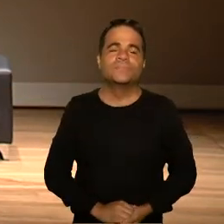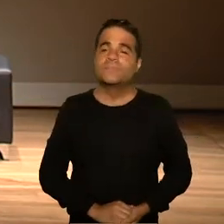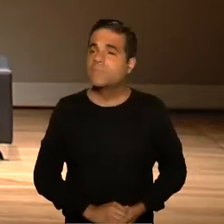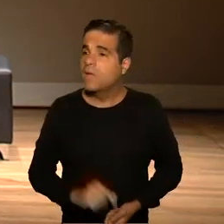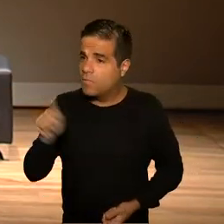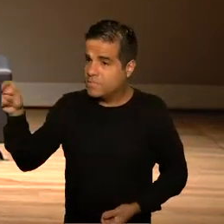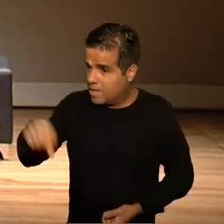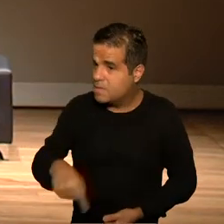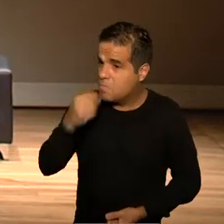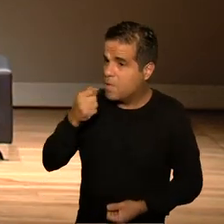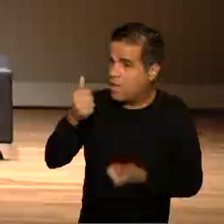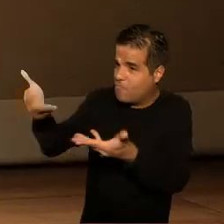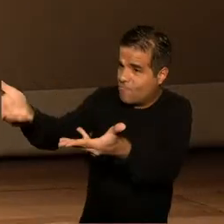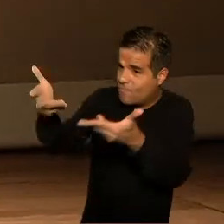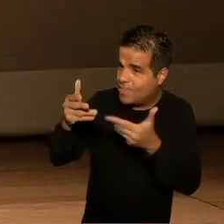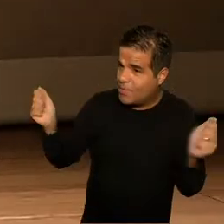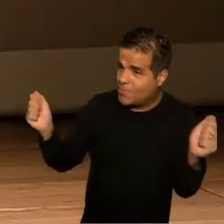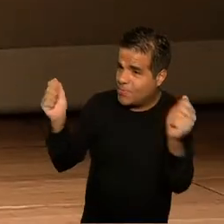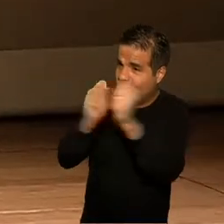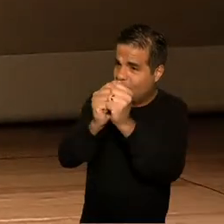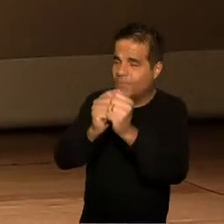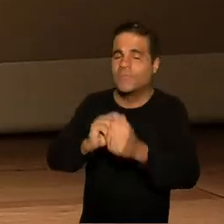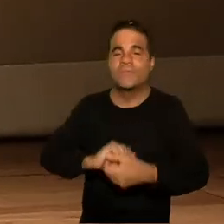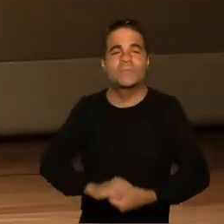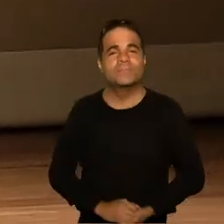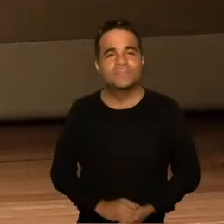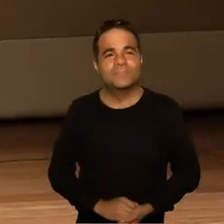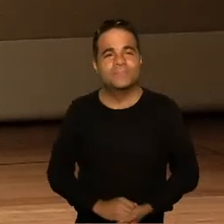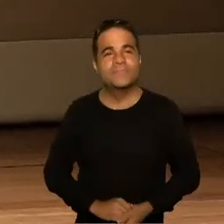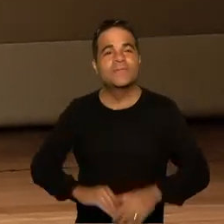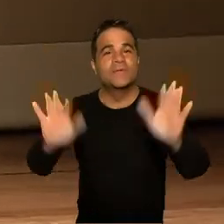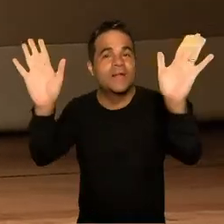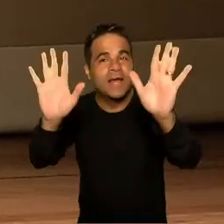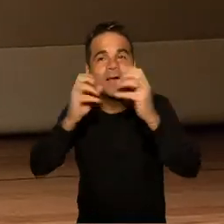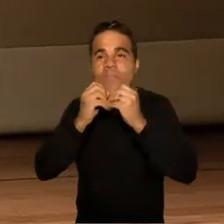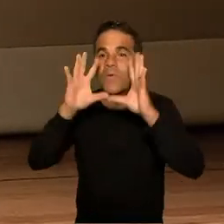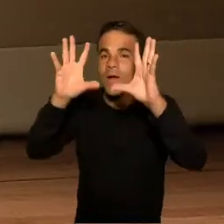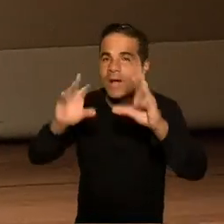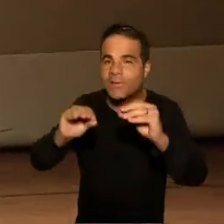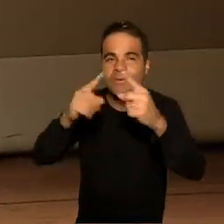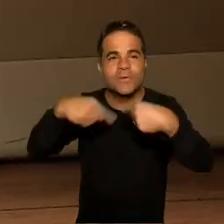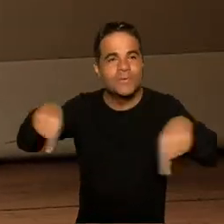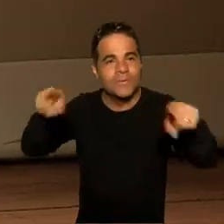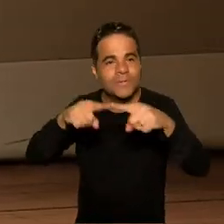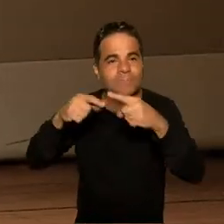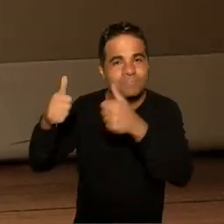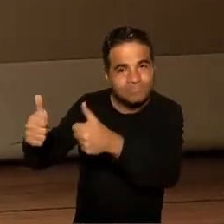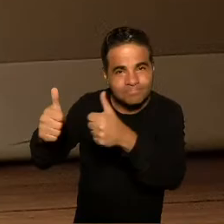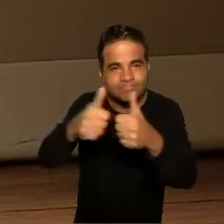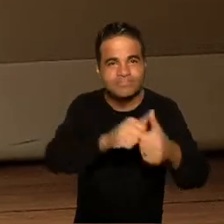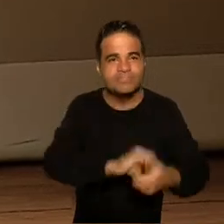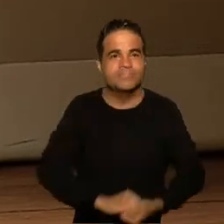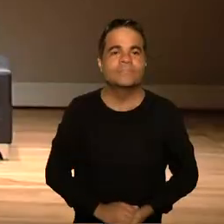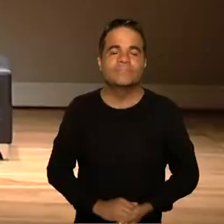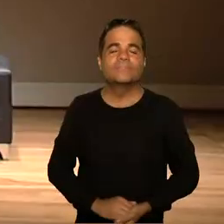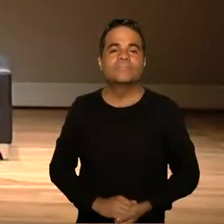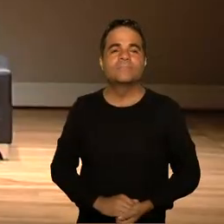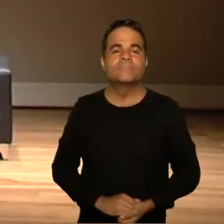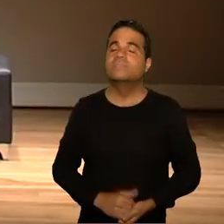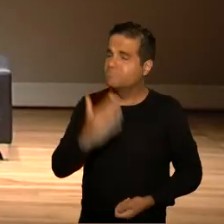bem-vinda Obrigada Adriana Olá boa noite a todas e todos e todos